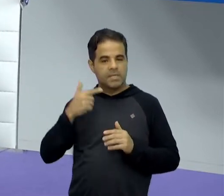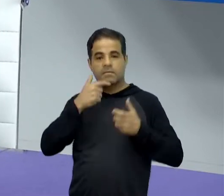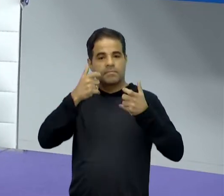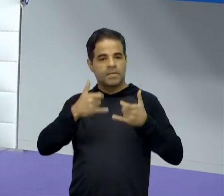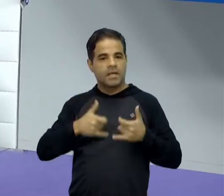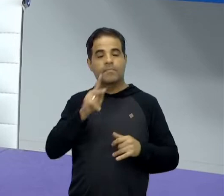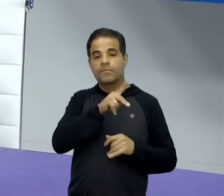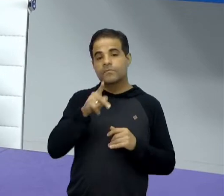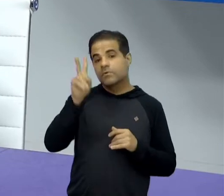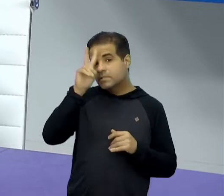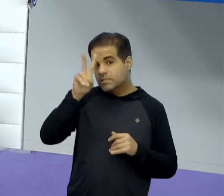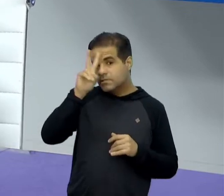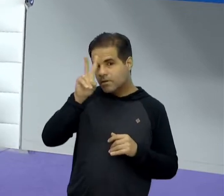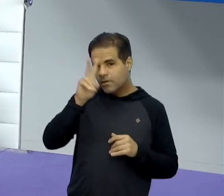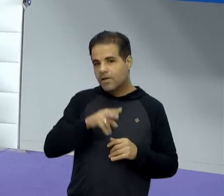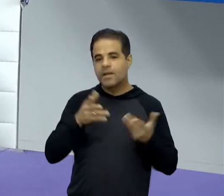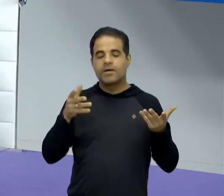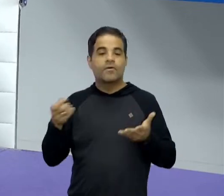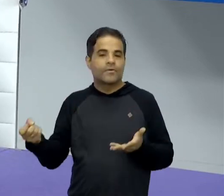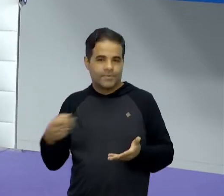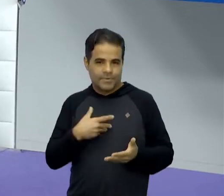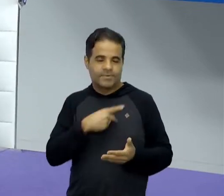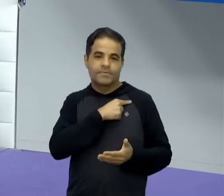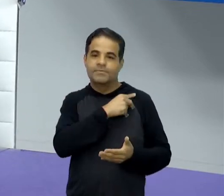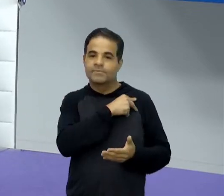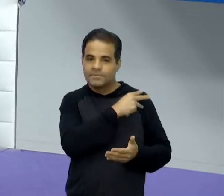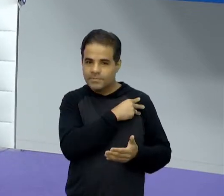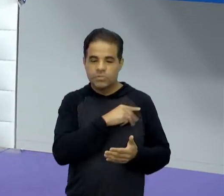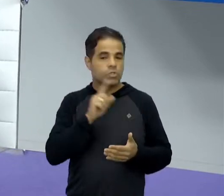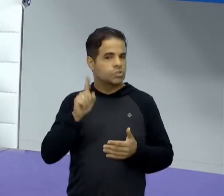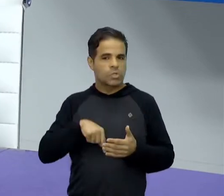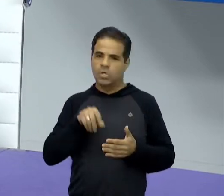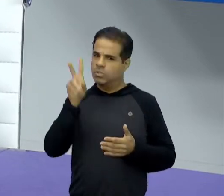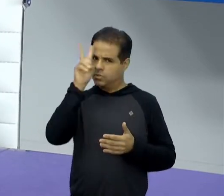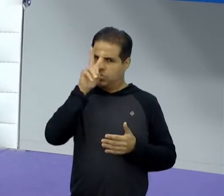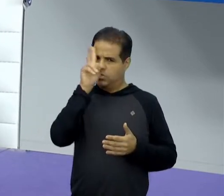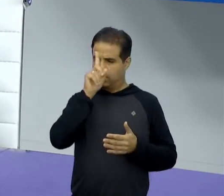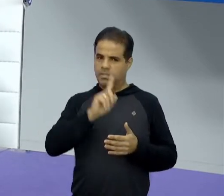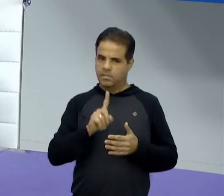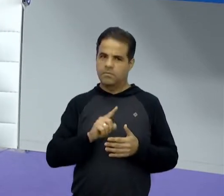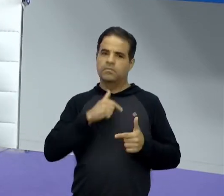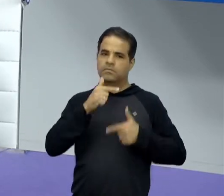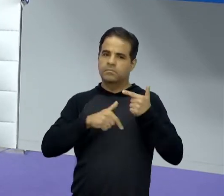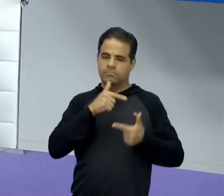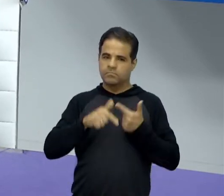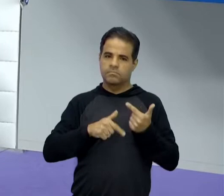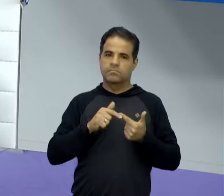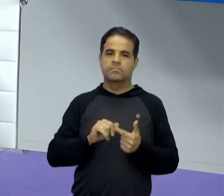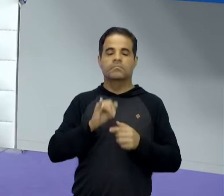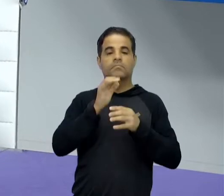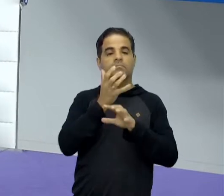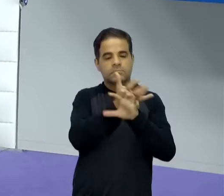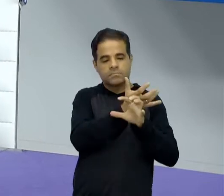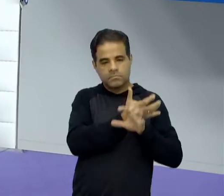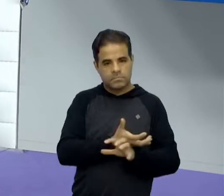história, mas nessa pegada do novo ensino médio a gente não é só de história, a gente trabalha com